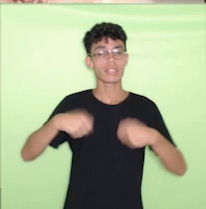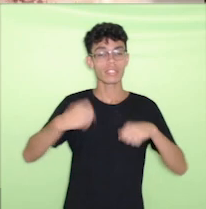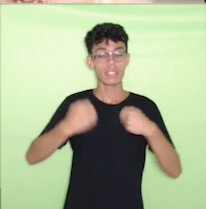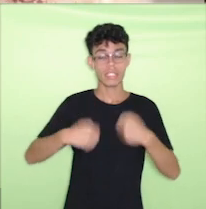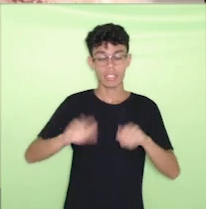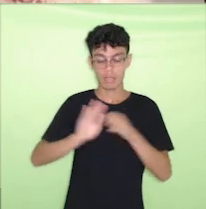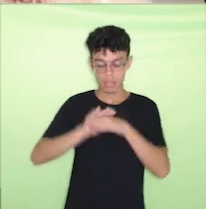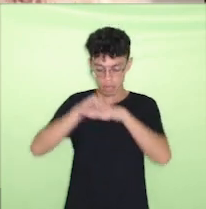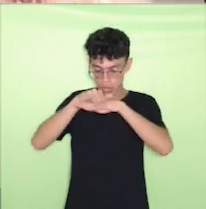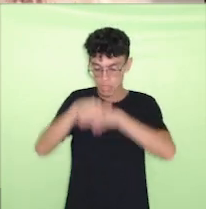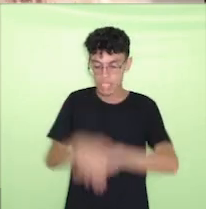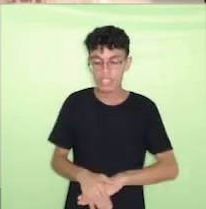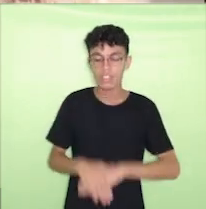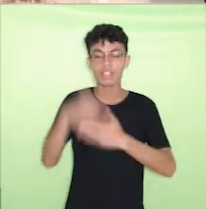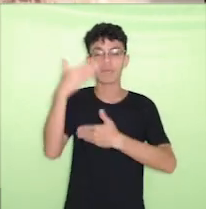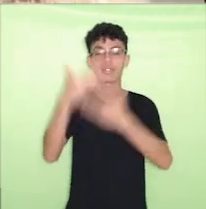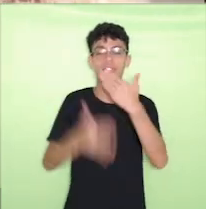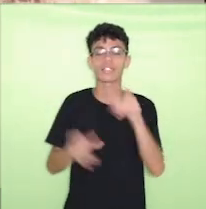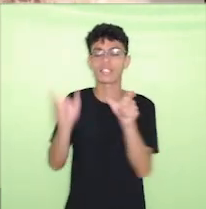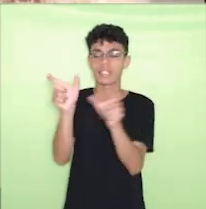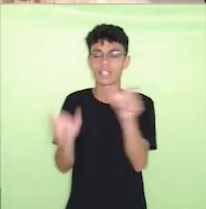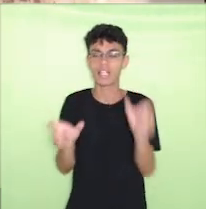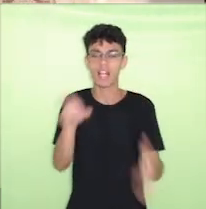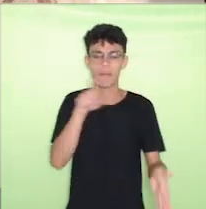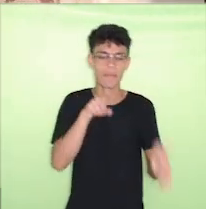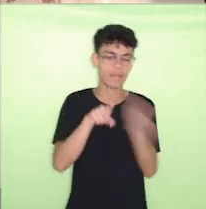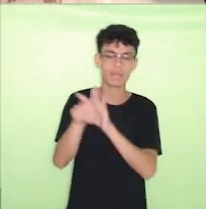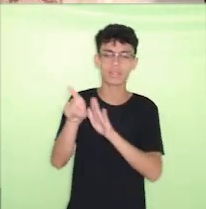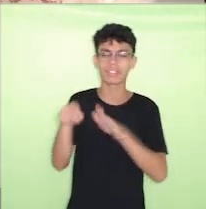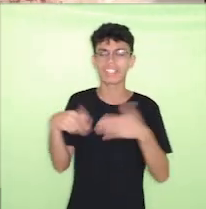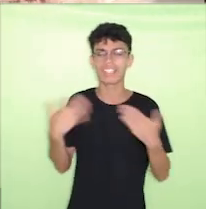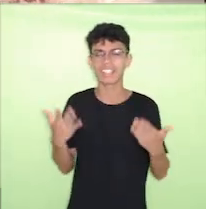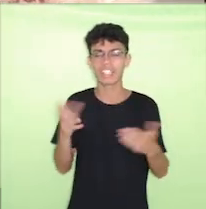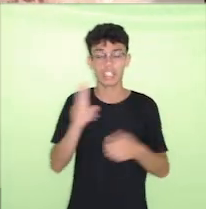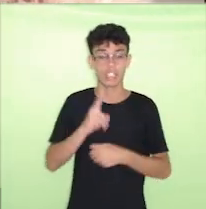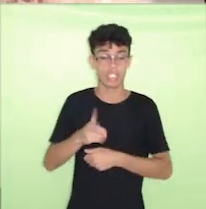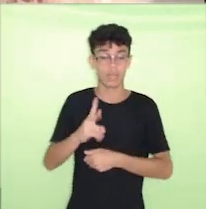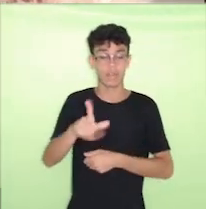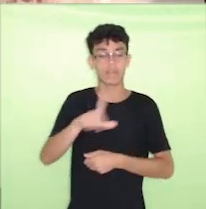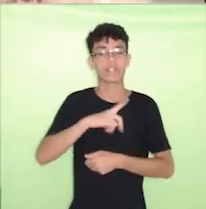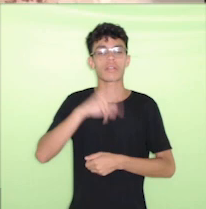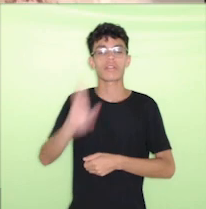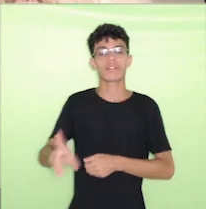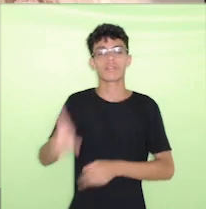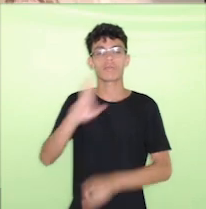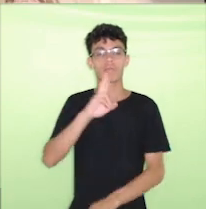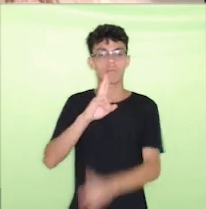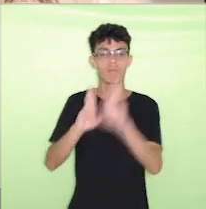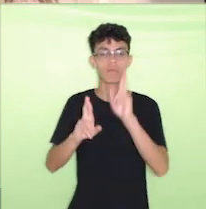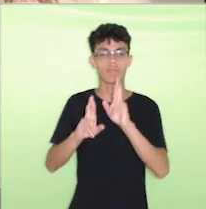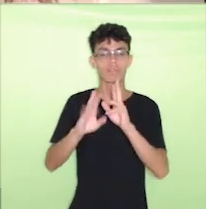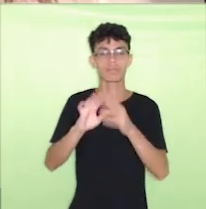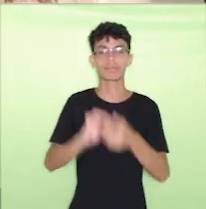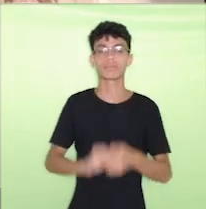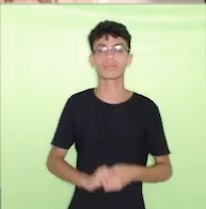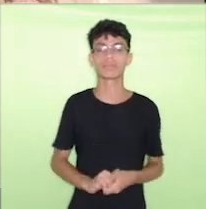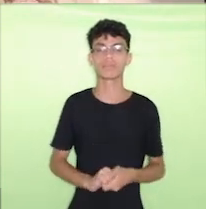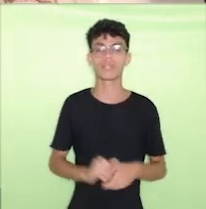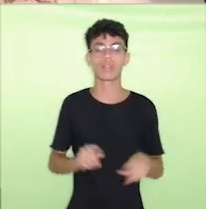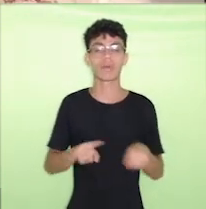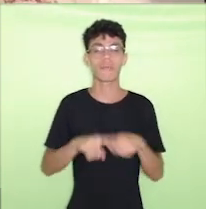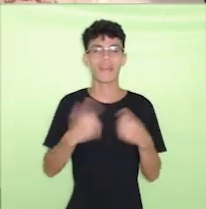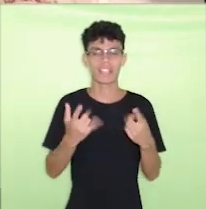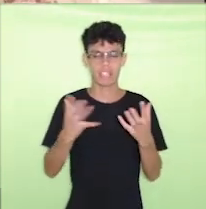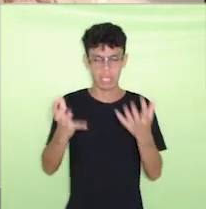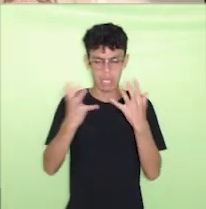dos superiores. Fazer perguntas não é tão grave. Sempre haverá respostas. Mas